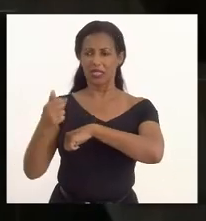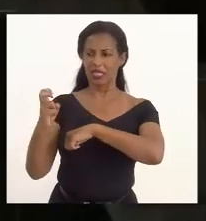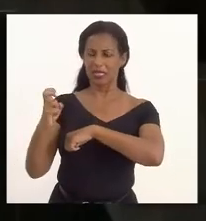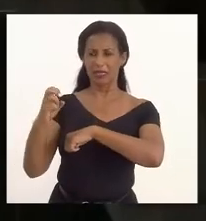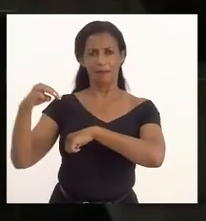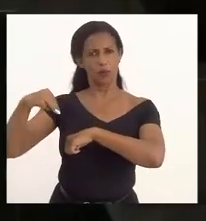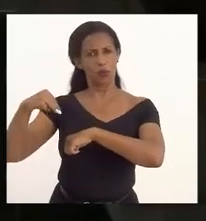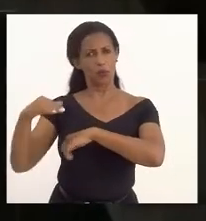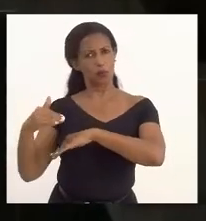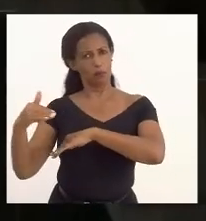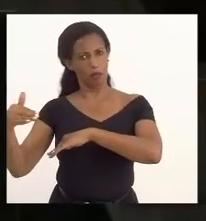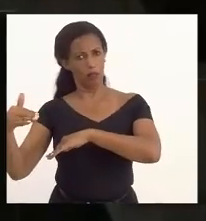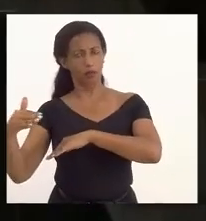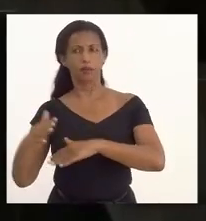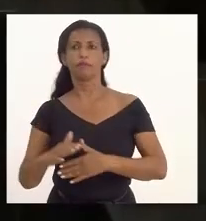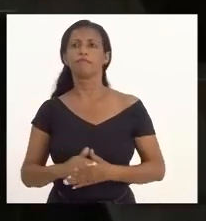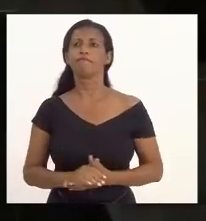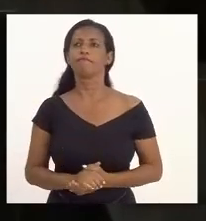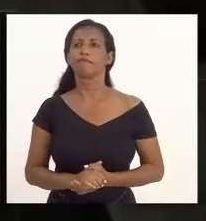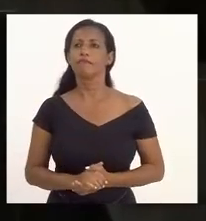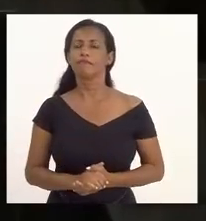mais,